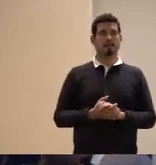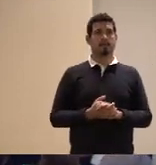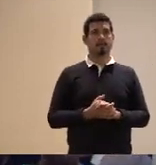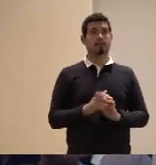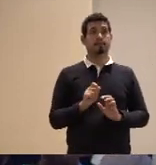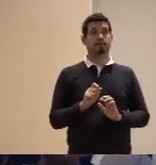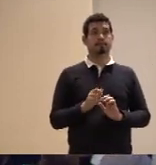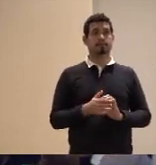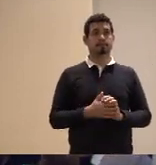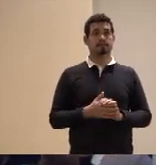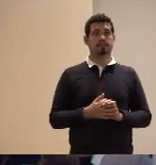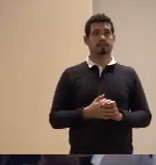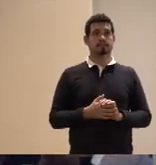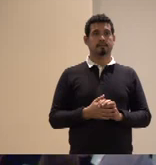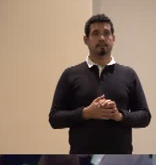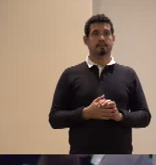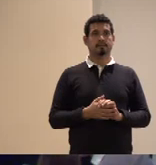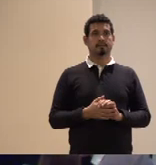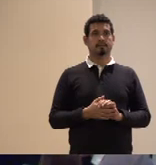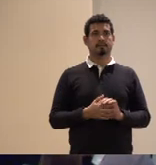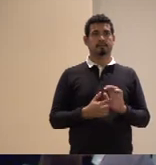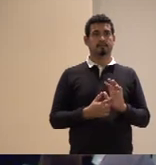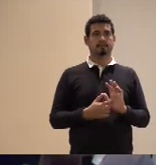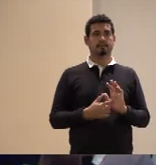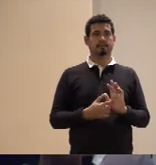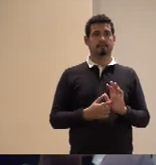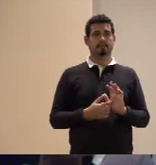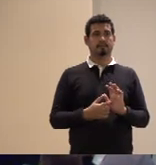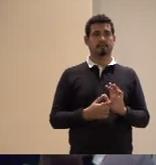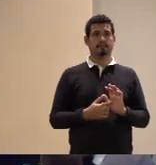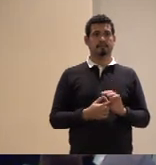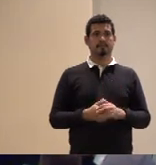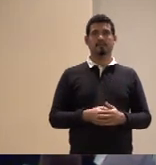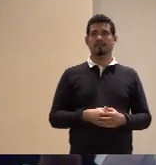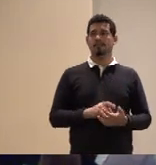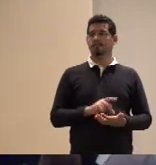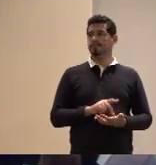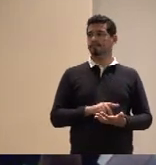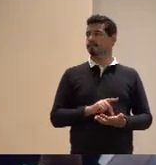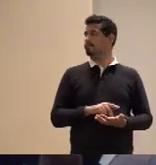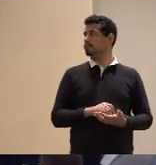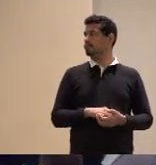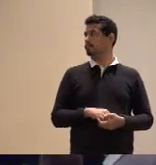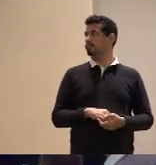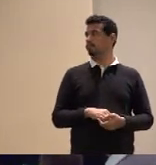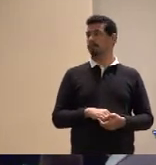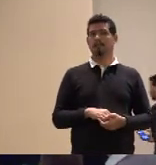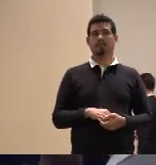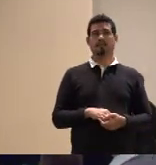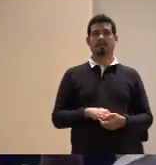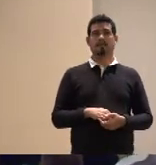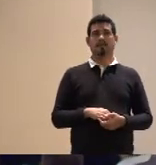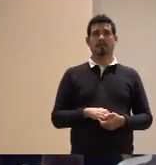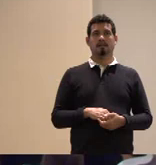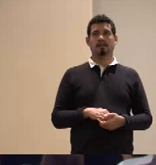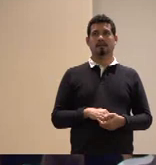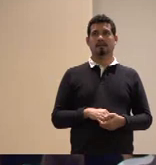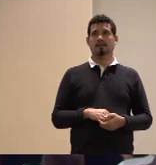Parabéns ao município pela experiência, né? A gente sabe que consórcio é bastante